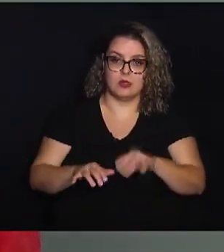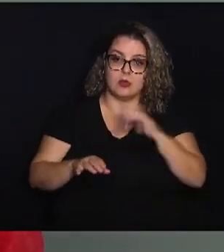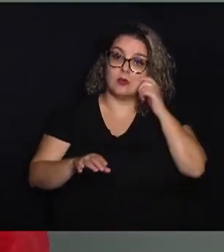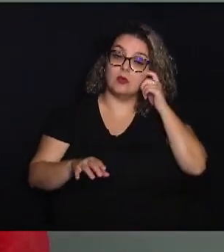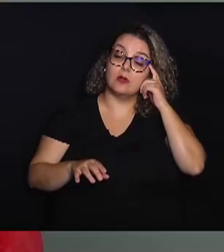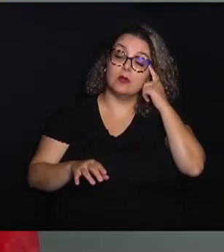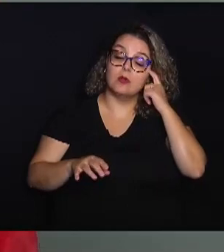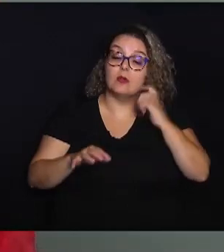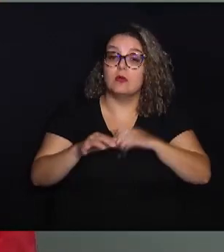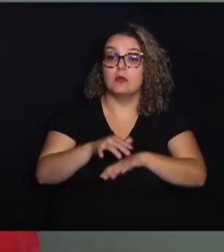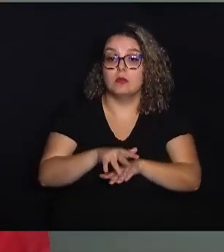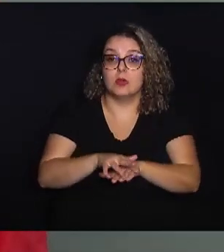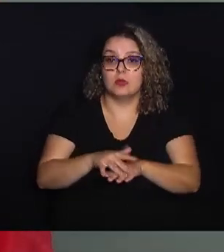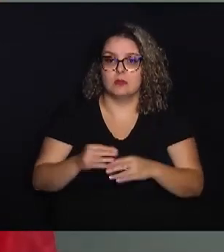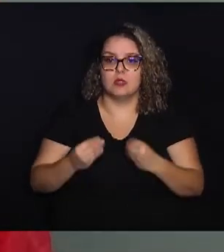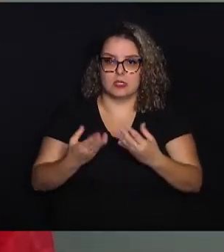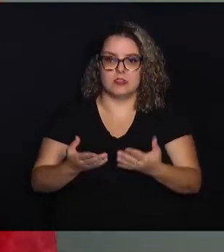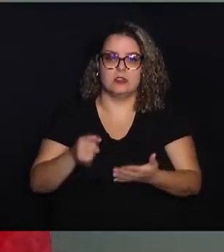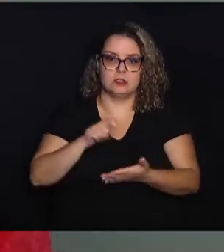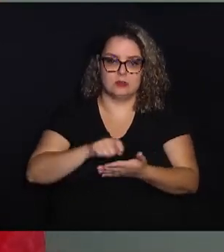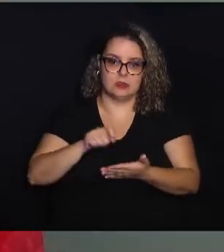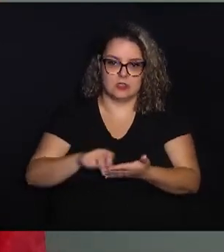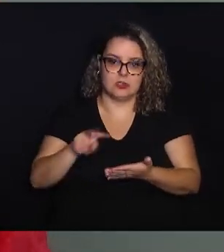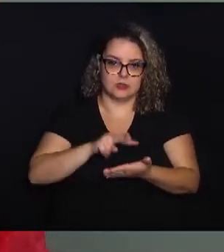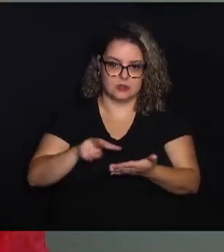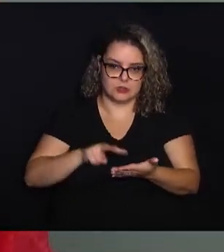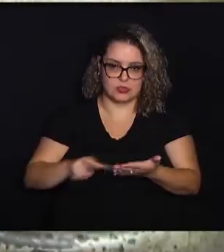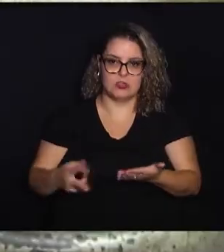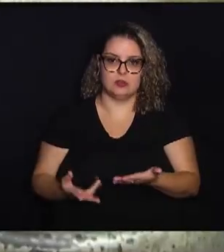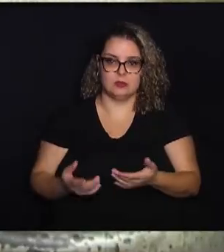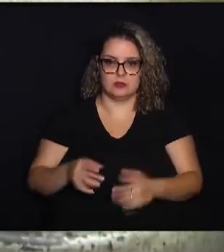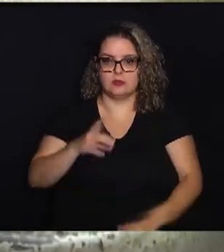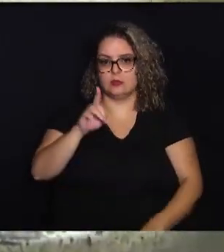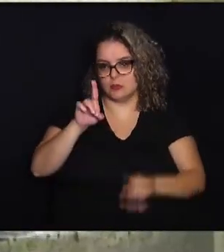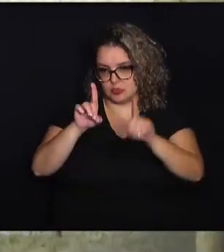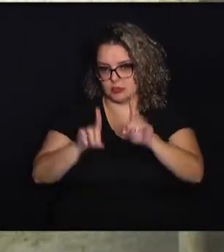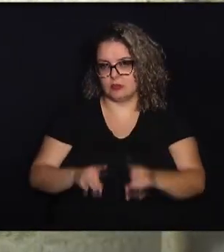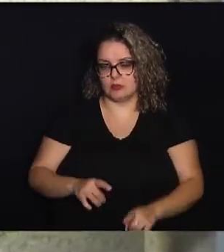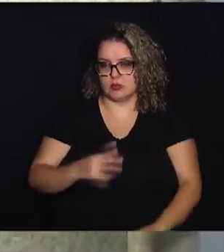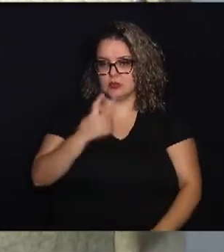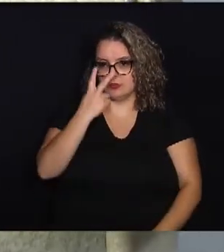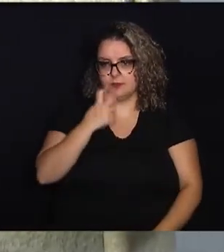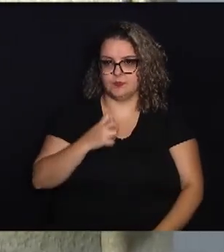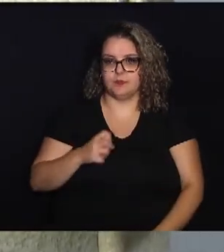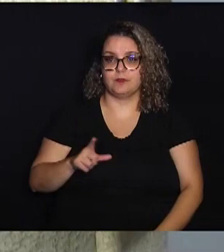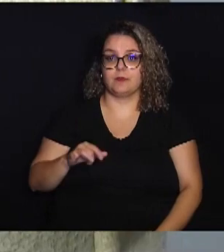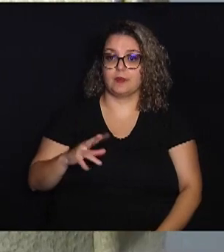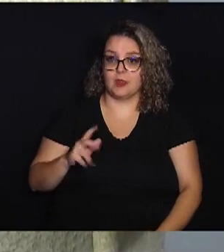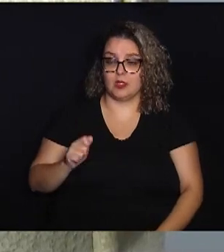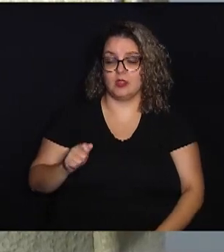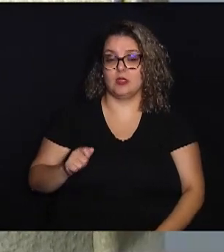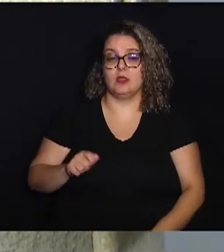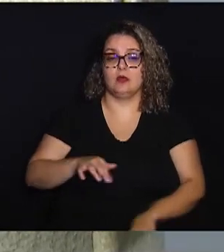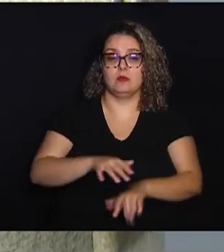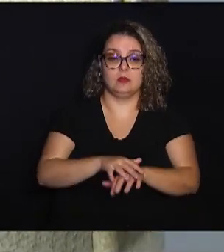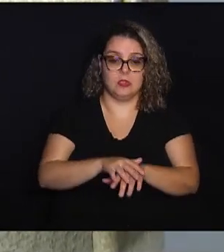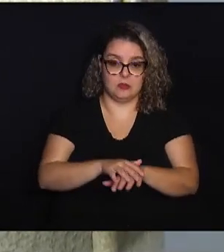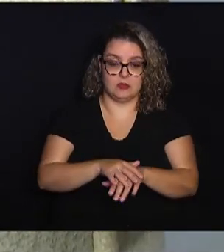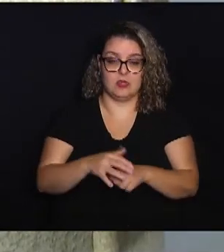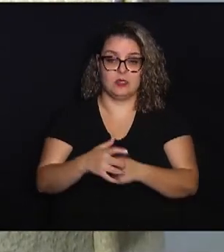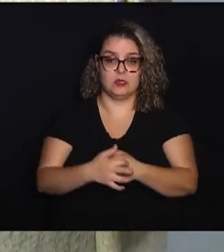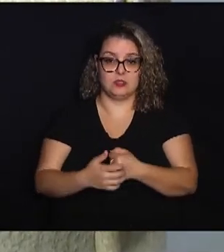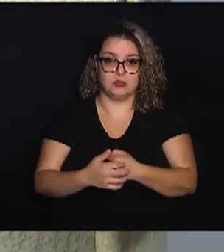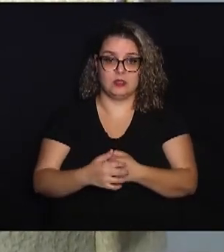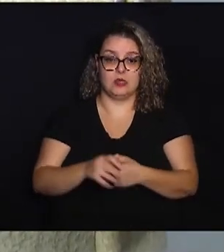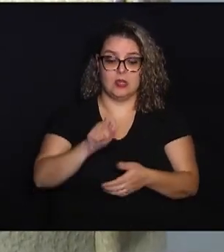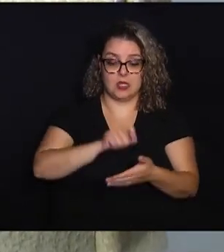em si proporciona a escrita e a leitura para o deficiente visual. A linha braille é um método digital que consegue converter a